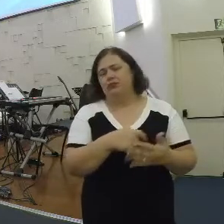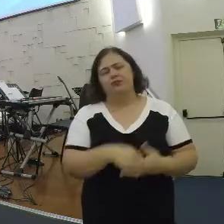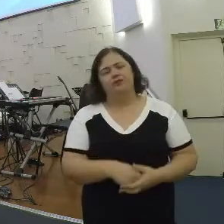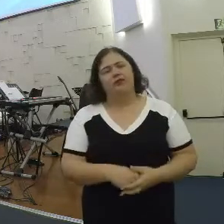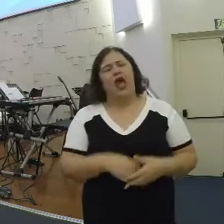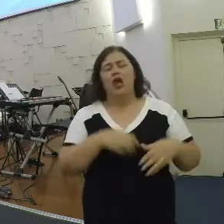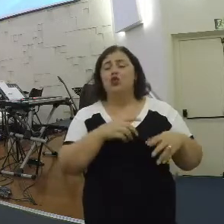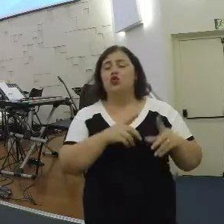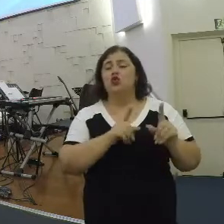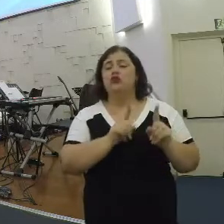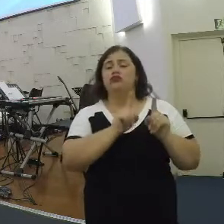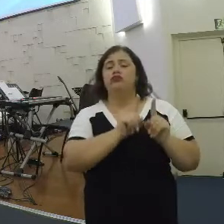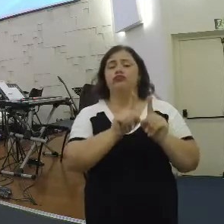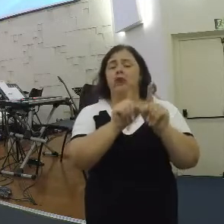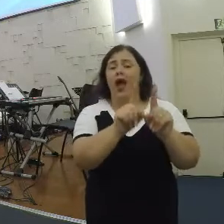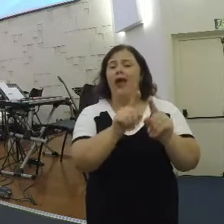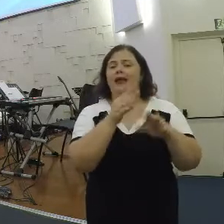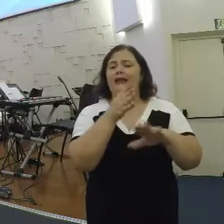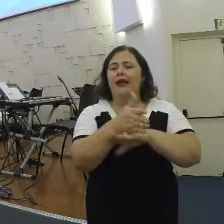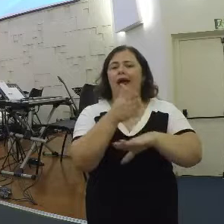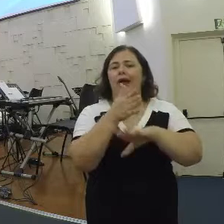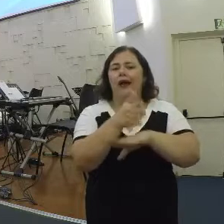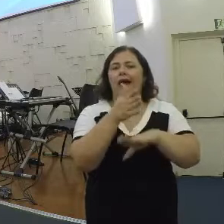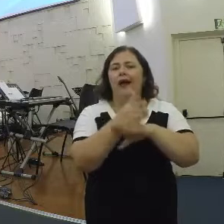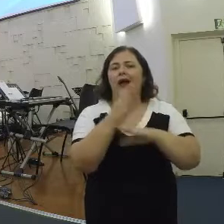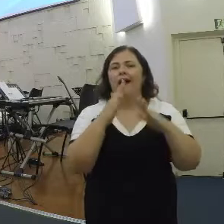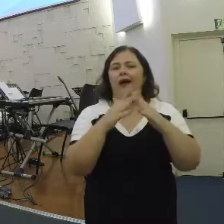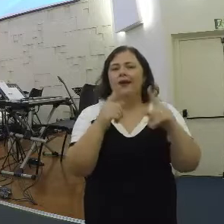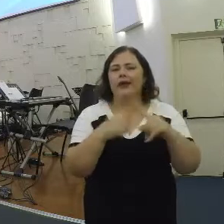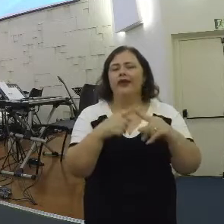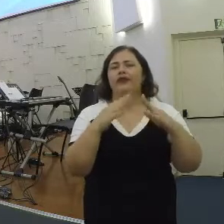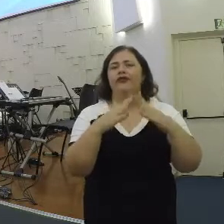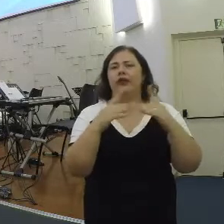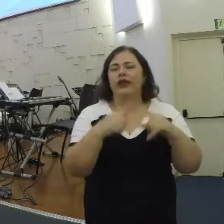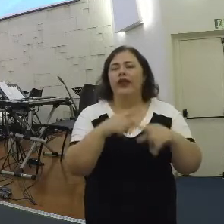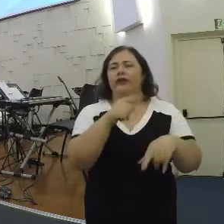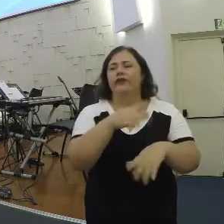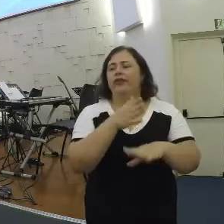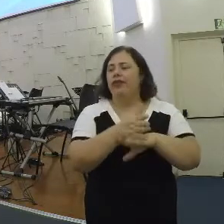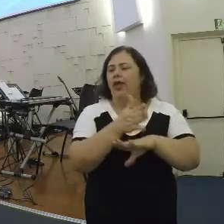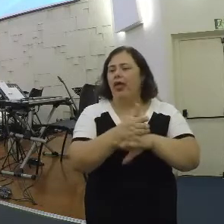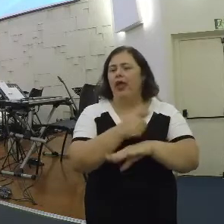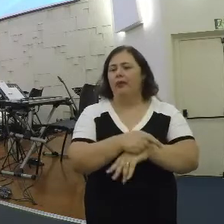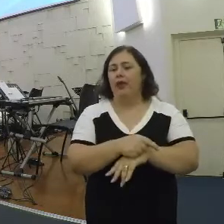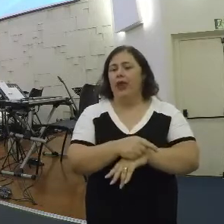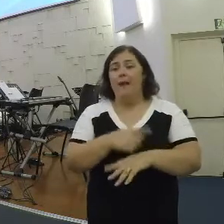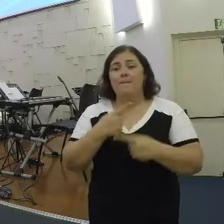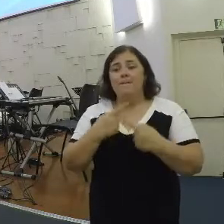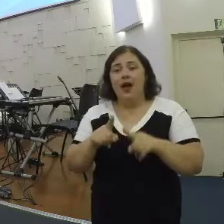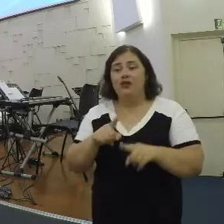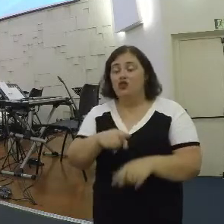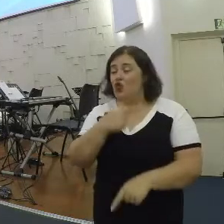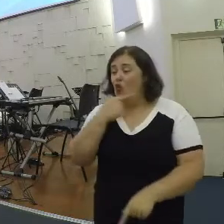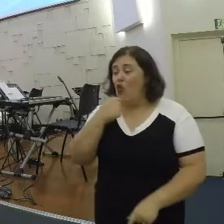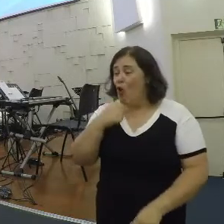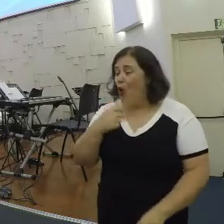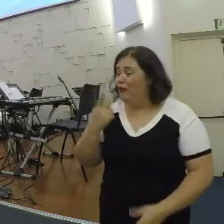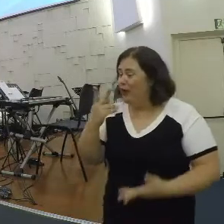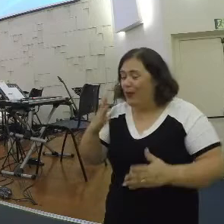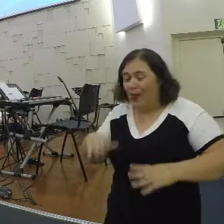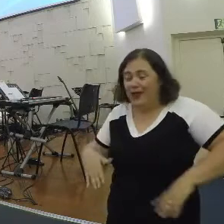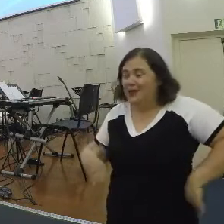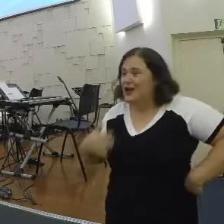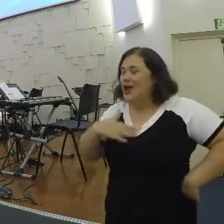lembranças que tenho daquela igreja. Meus irmãos, ele perguntou: como você pode frequentar uma igreja que prega a Bíblia e você simplesmente virar as